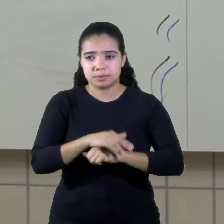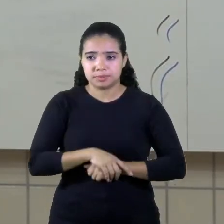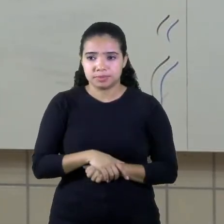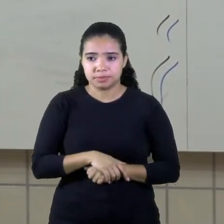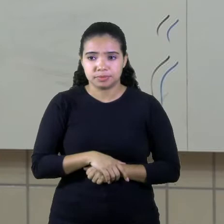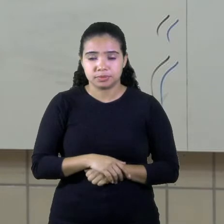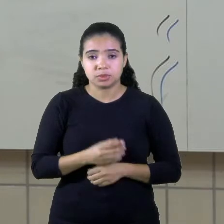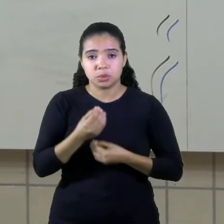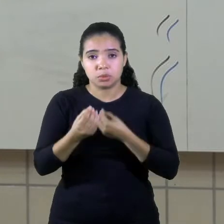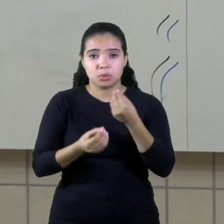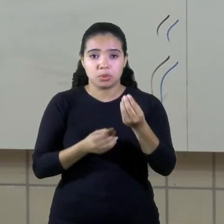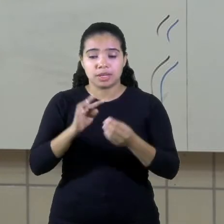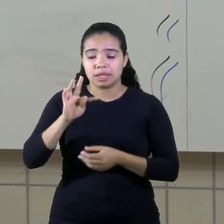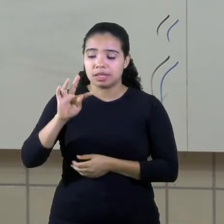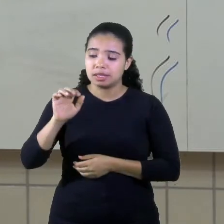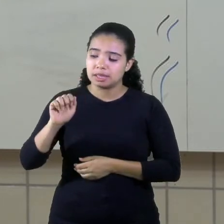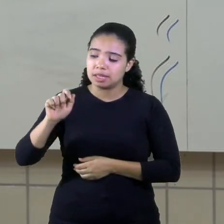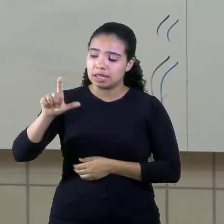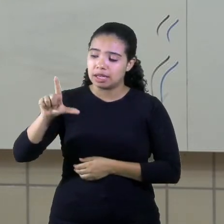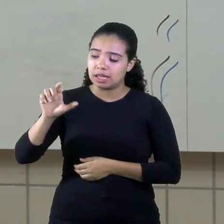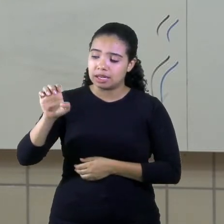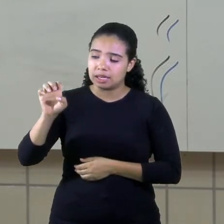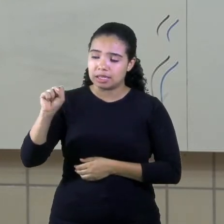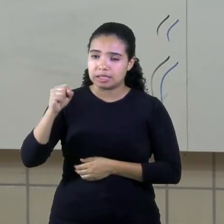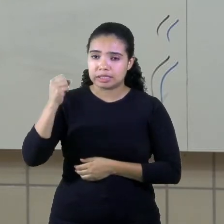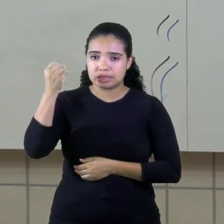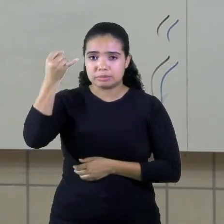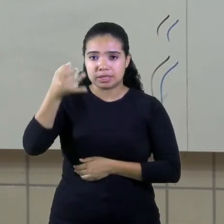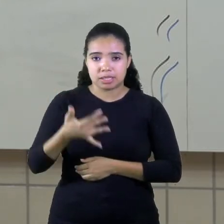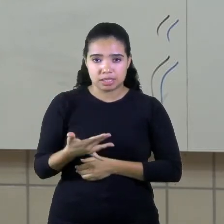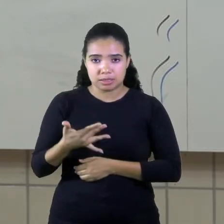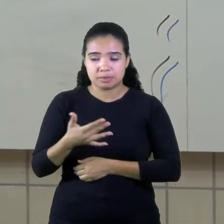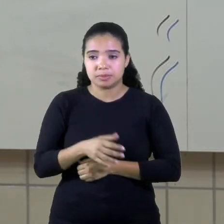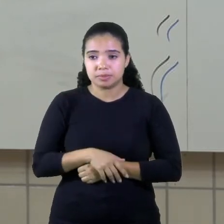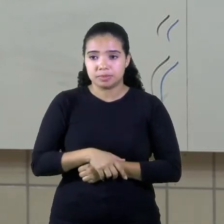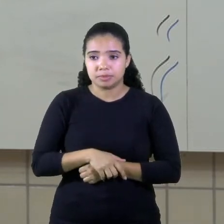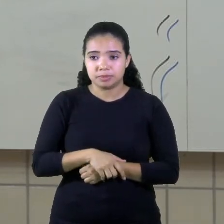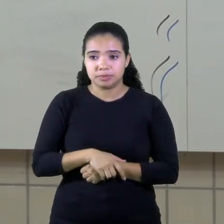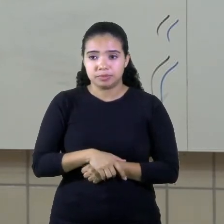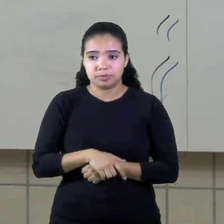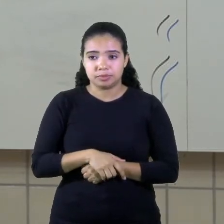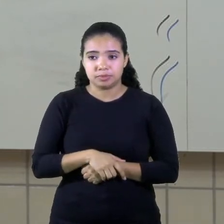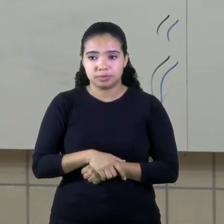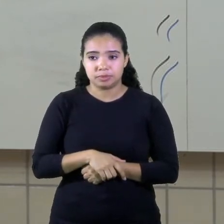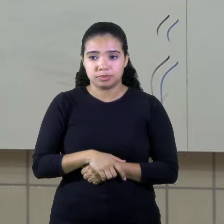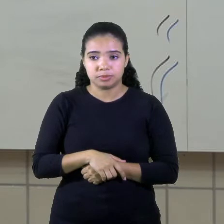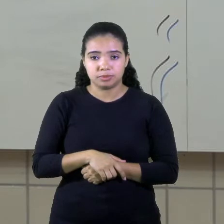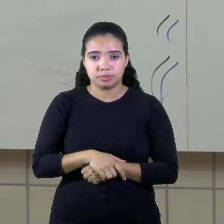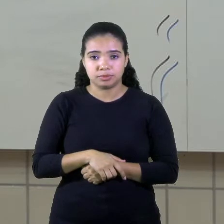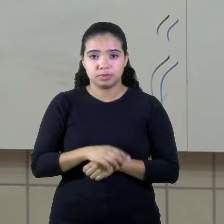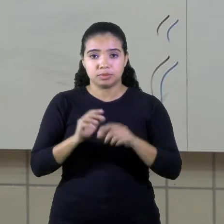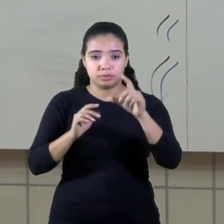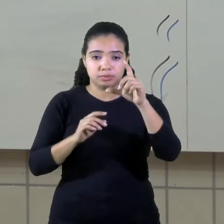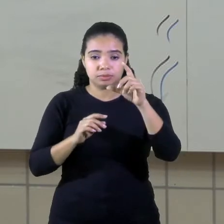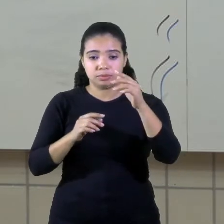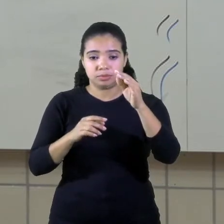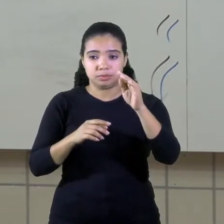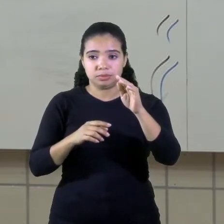que o teorema de Tales garante? Que esse pedaço de reta, se eu dividir por